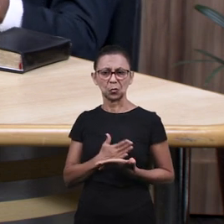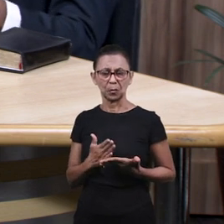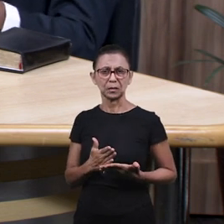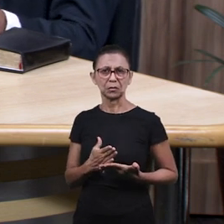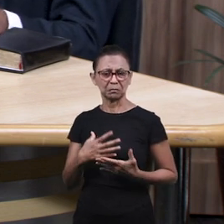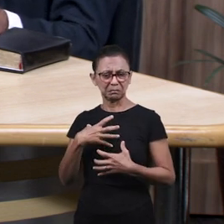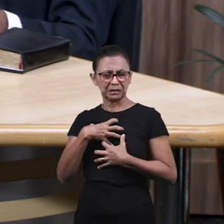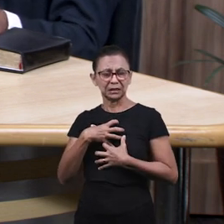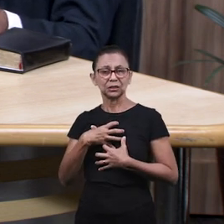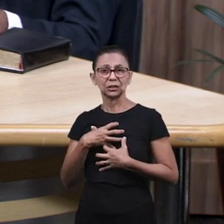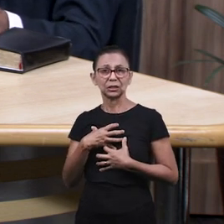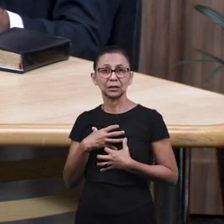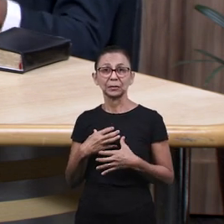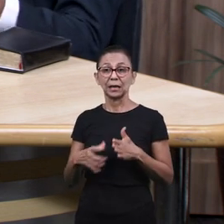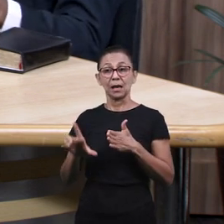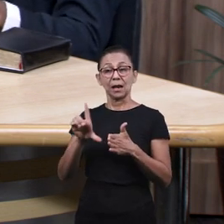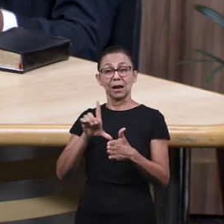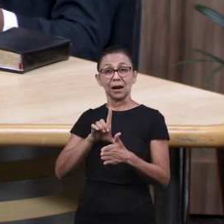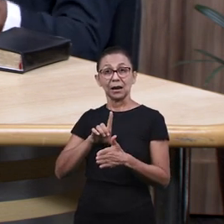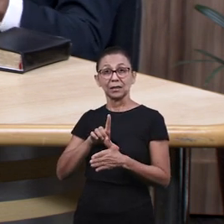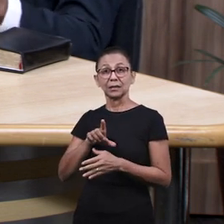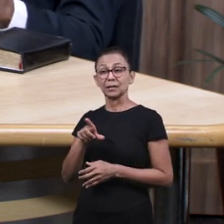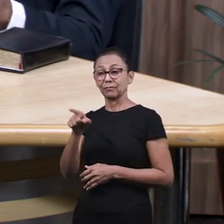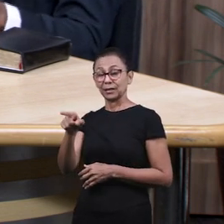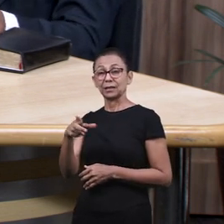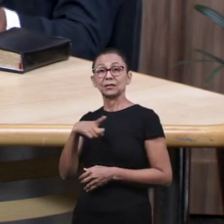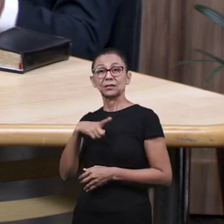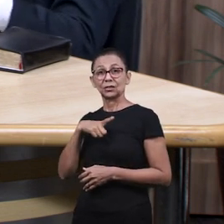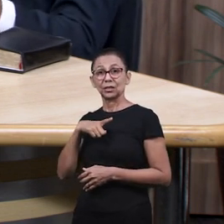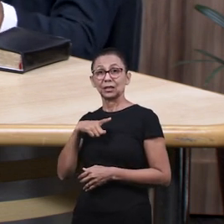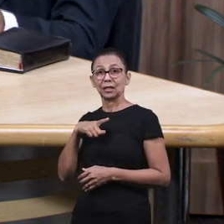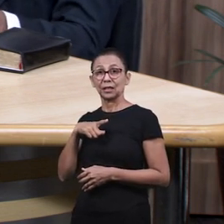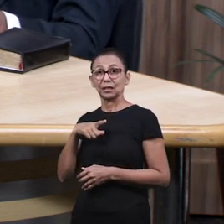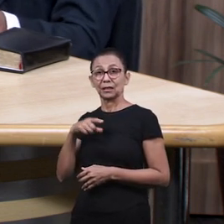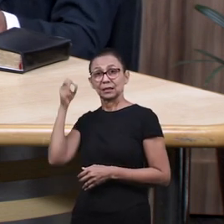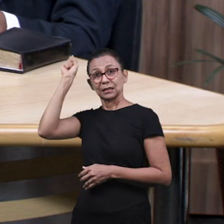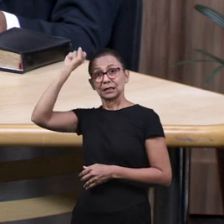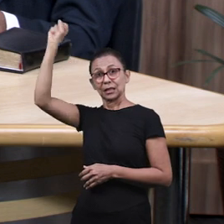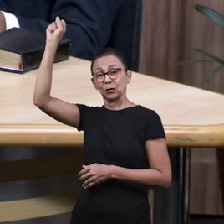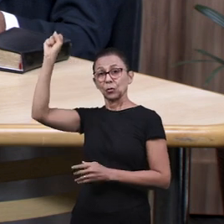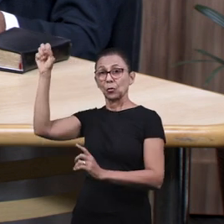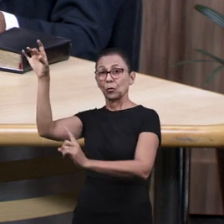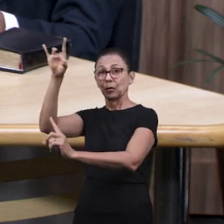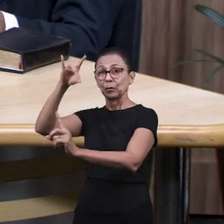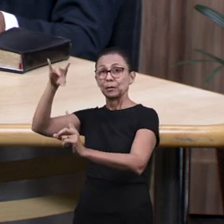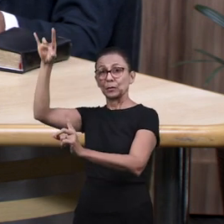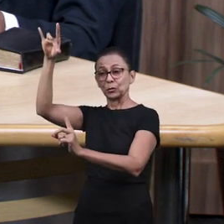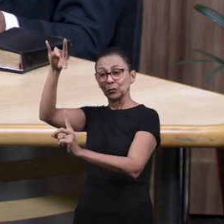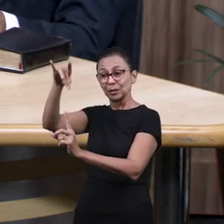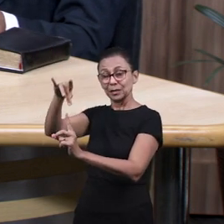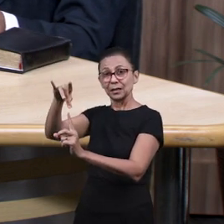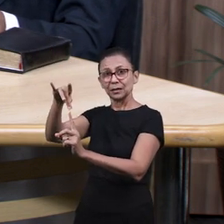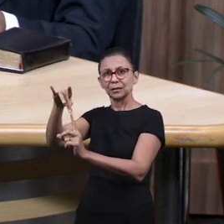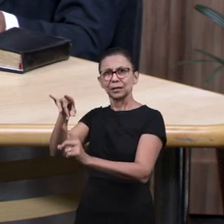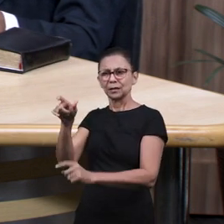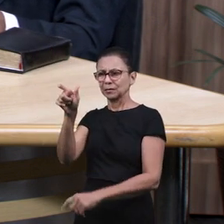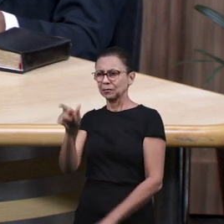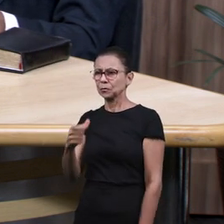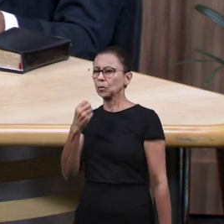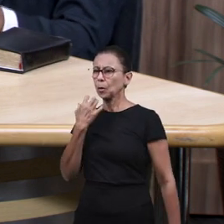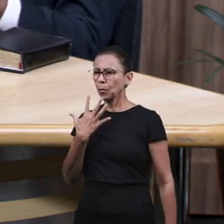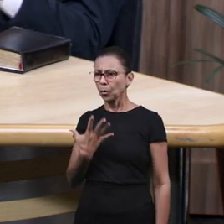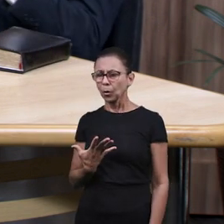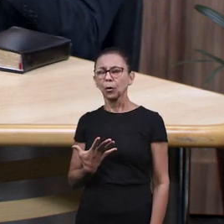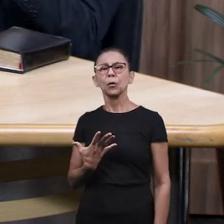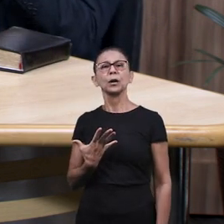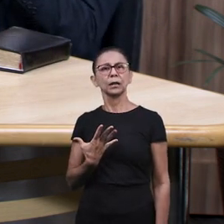ainda dominava de alguma forma. Mas quando ele perde a bênção, perde o temor, o Espírito Santo se retira da vida dele. Então nós vemos isso no Velho